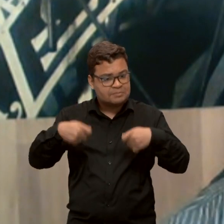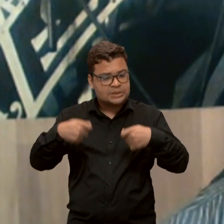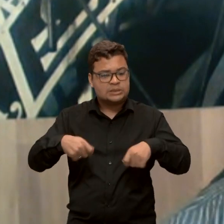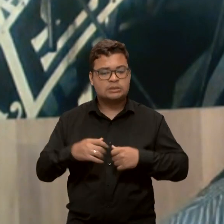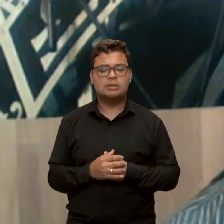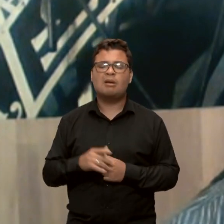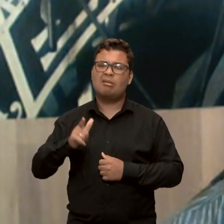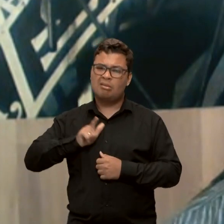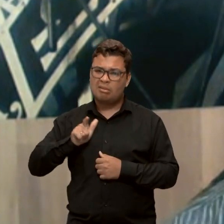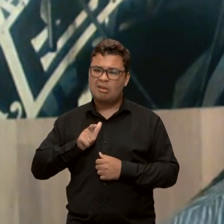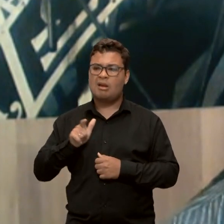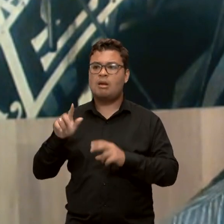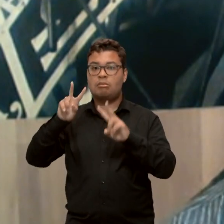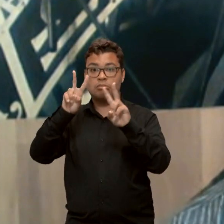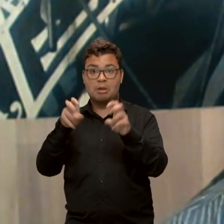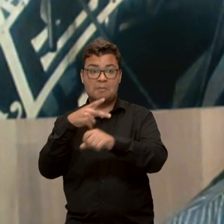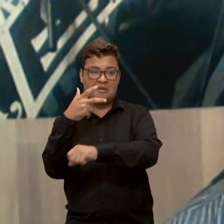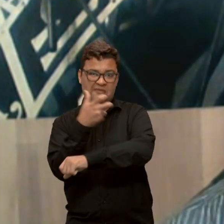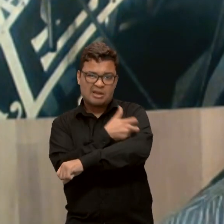graves.